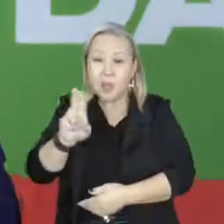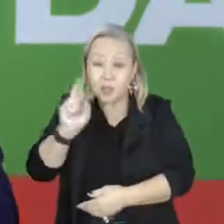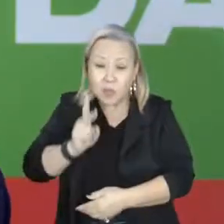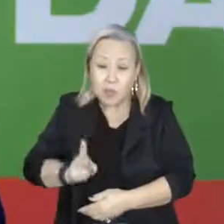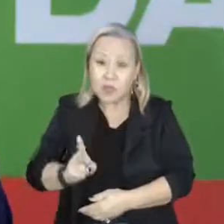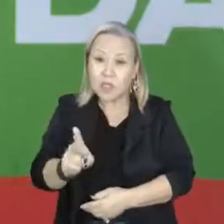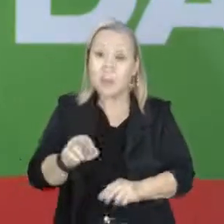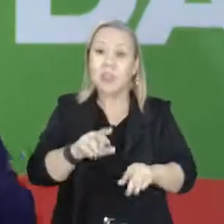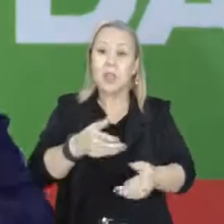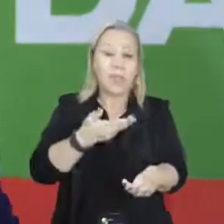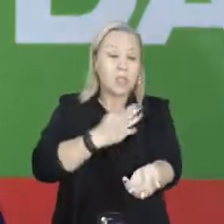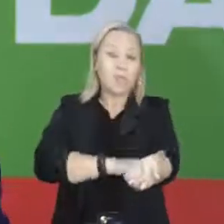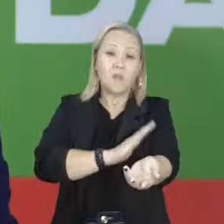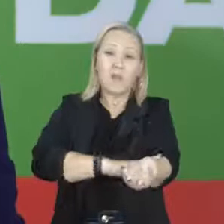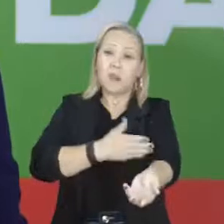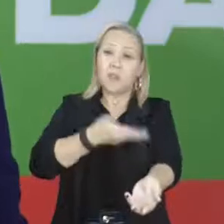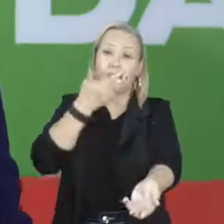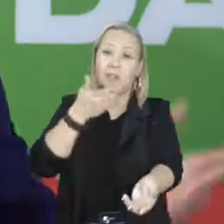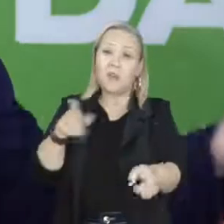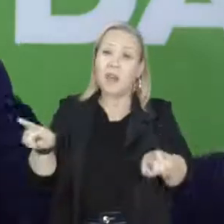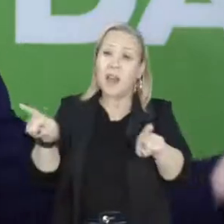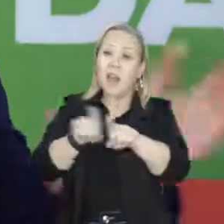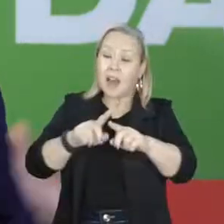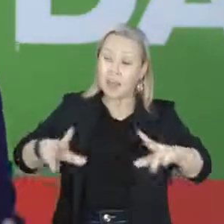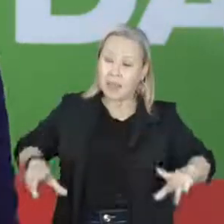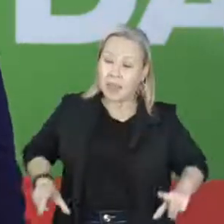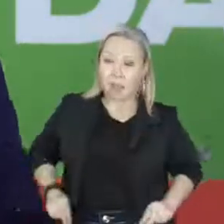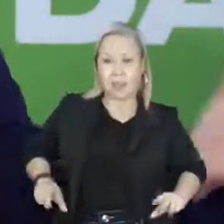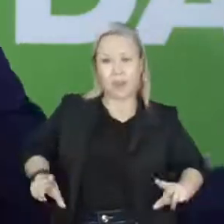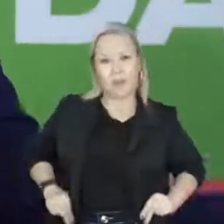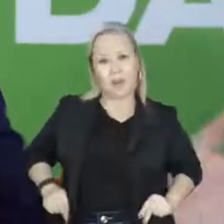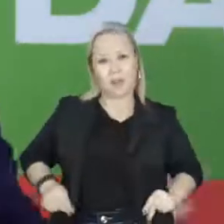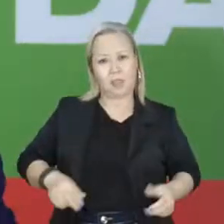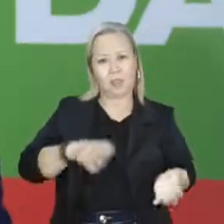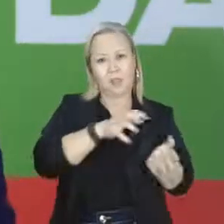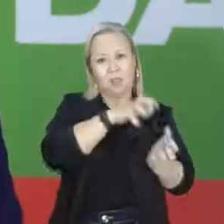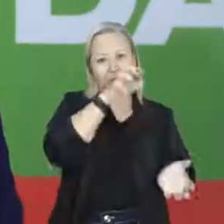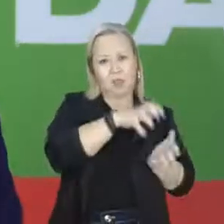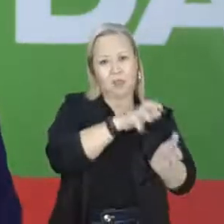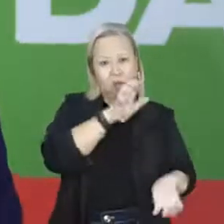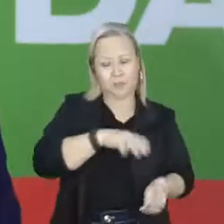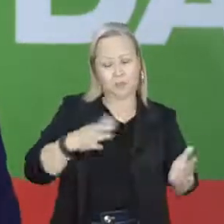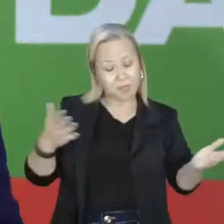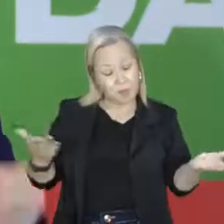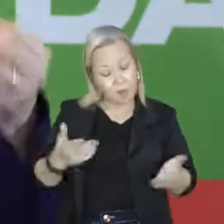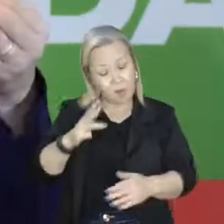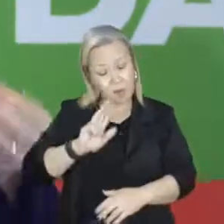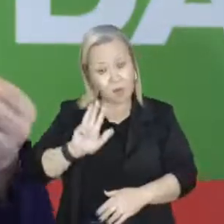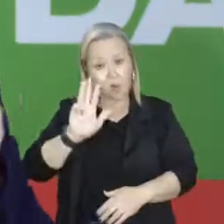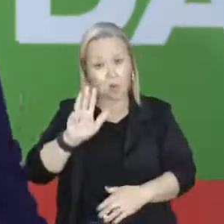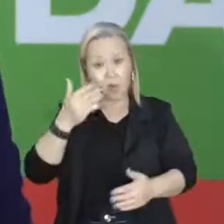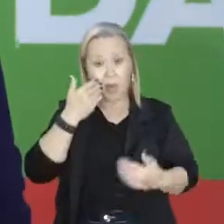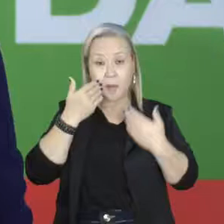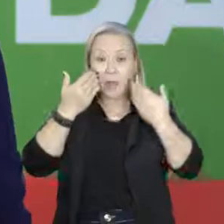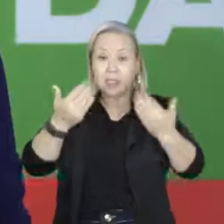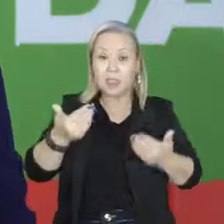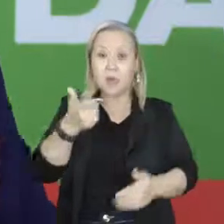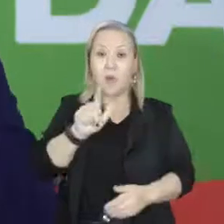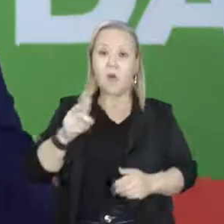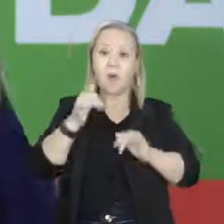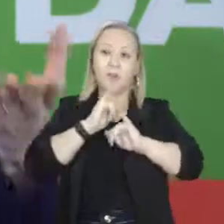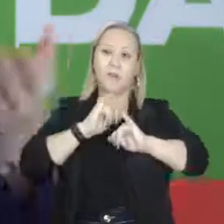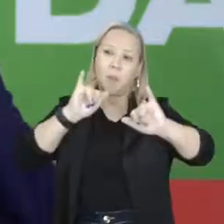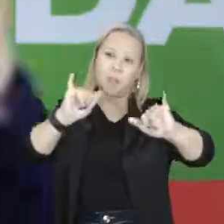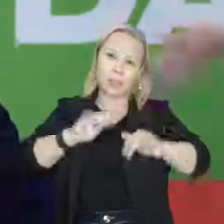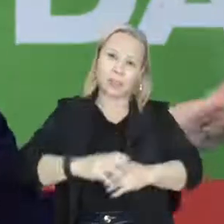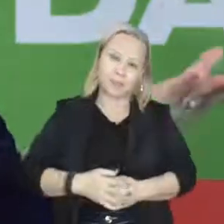as fraldas geriátricas para os nossos idosos. E agora o presidente Lula acaba de apresentar mais um dado. Se me permitir ainda,